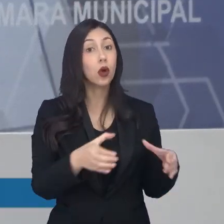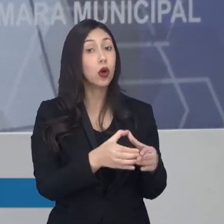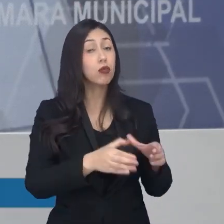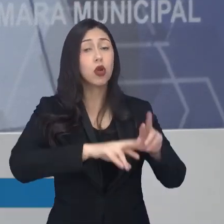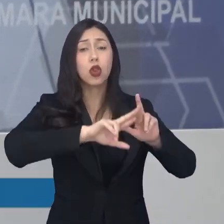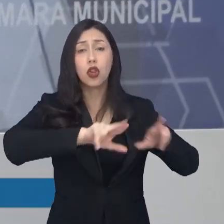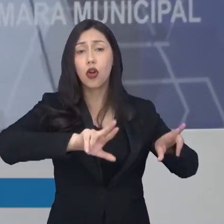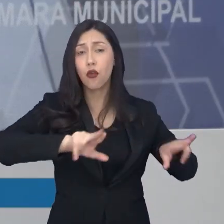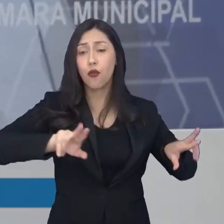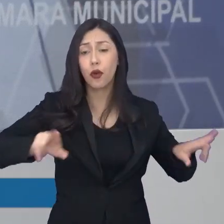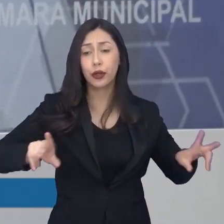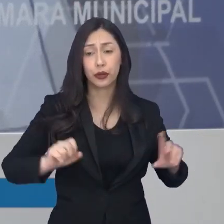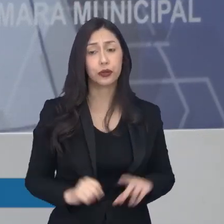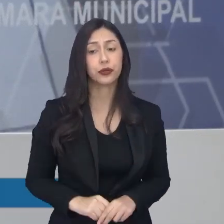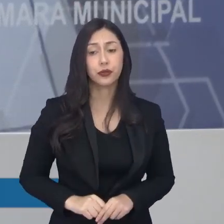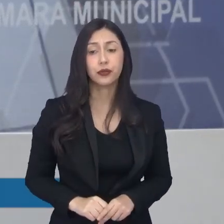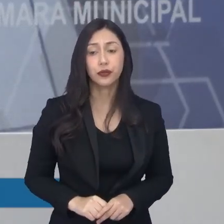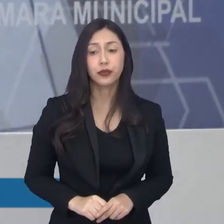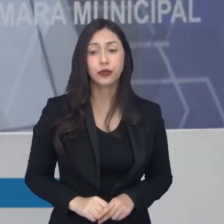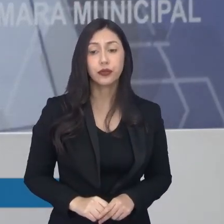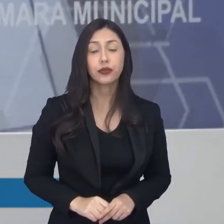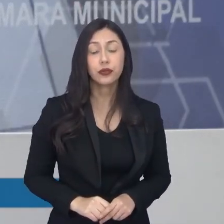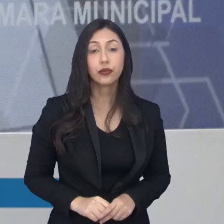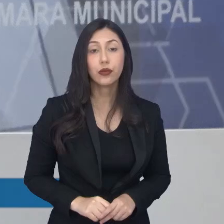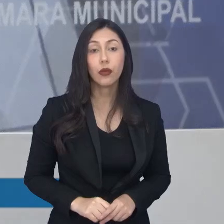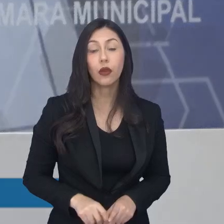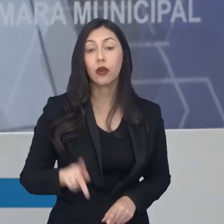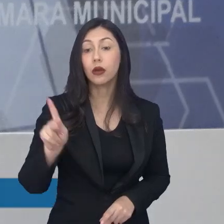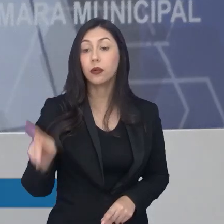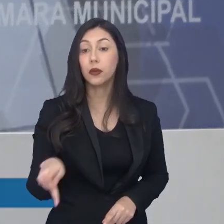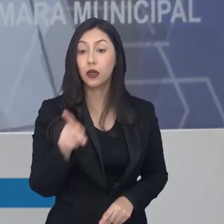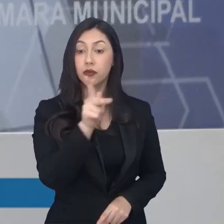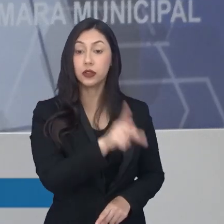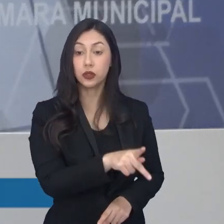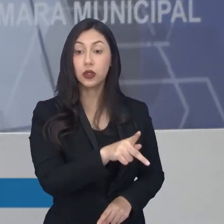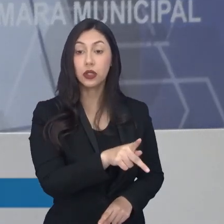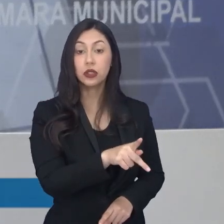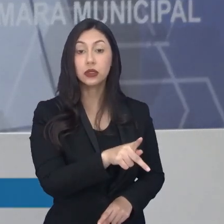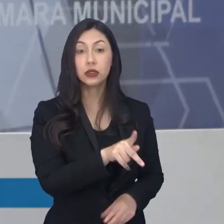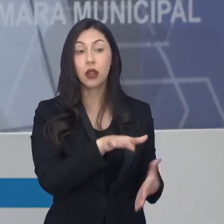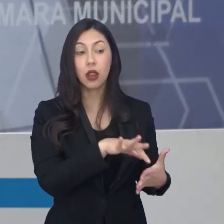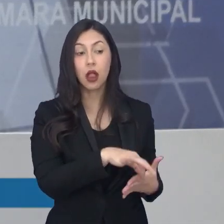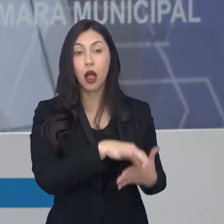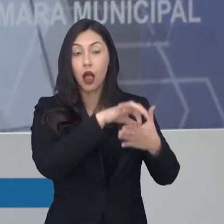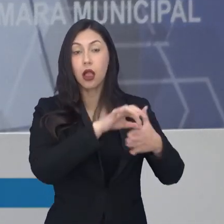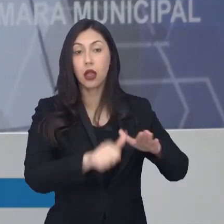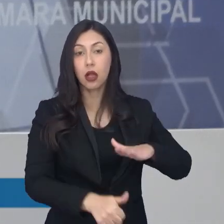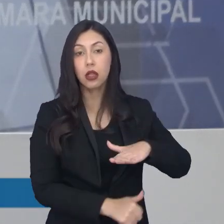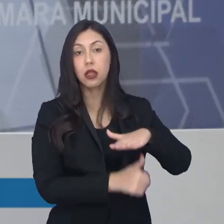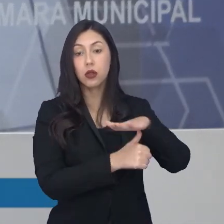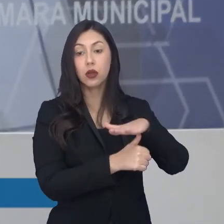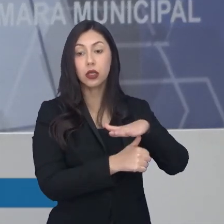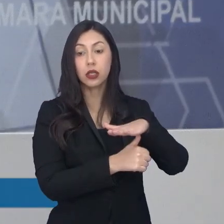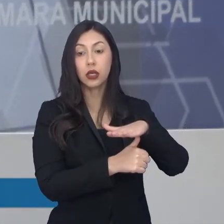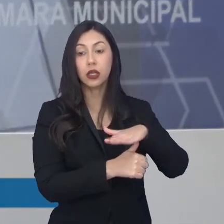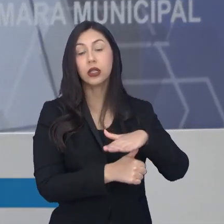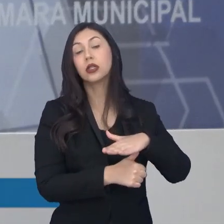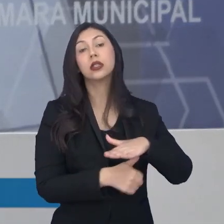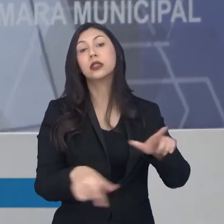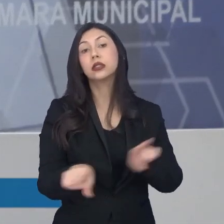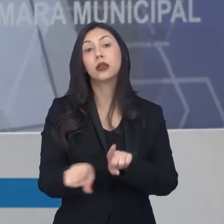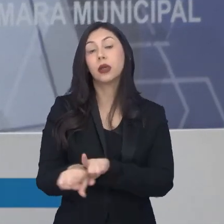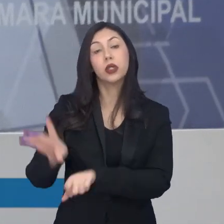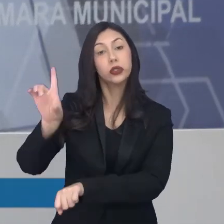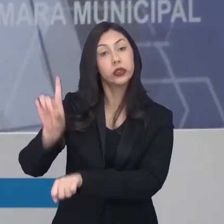eclético. Nós, professores, capitaneados pela reitoria, pelos diretor